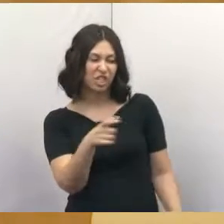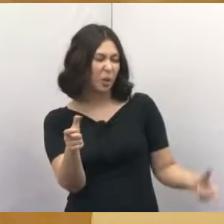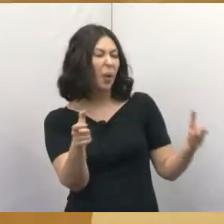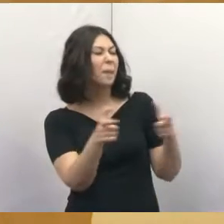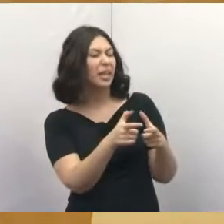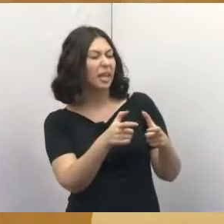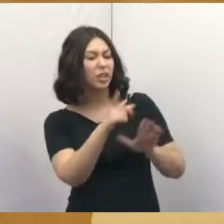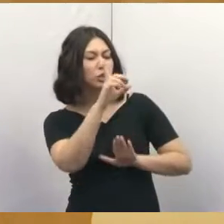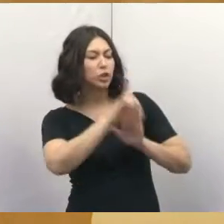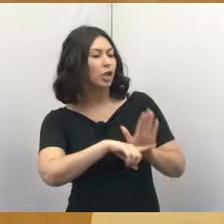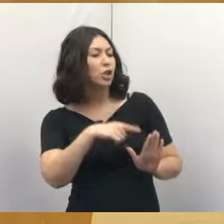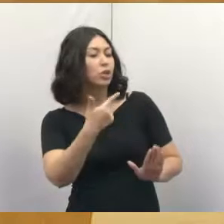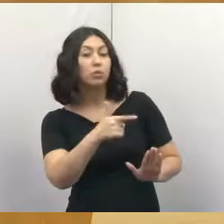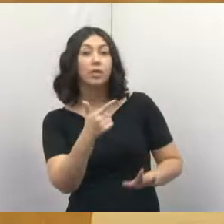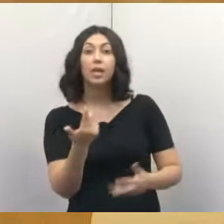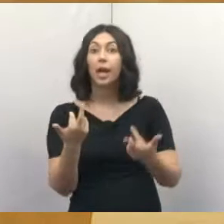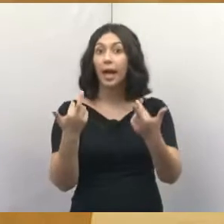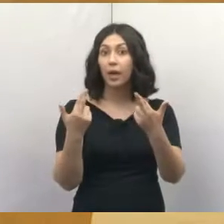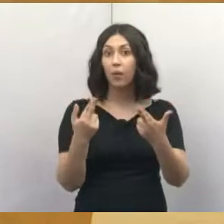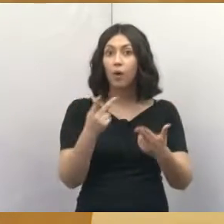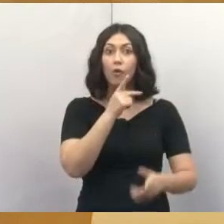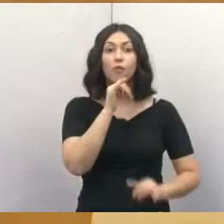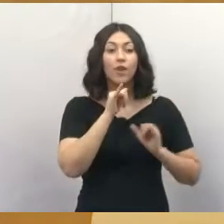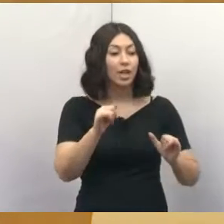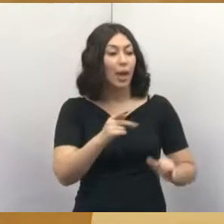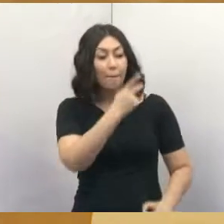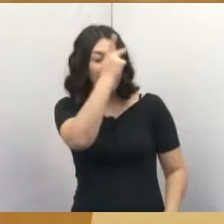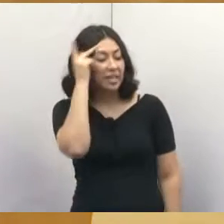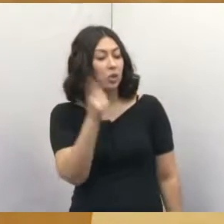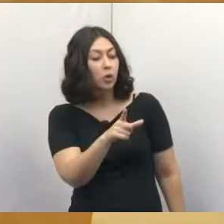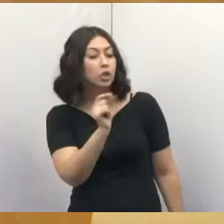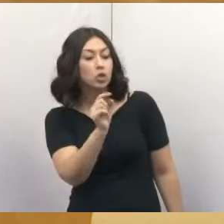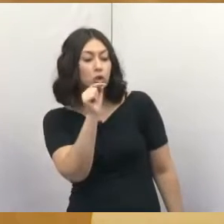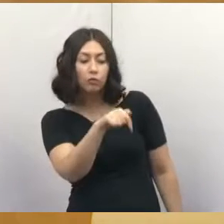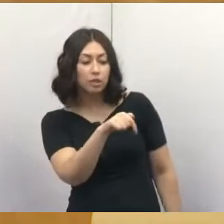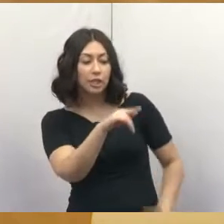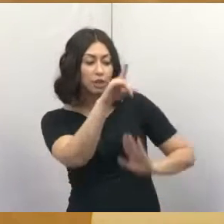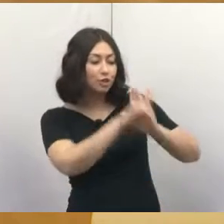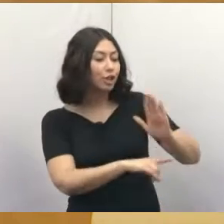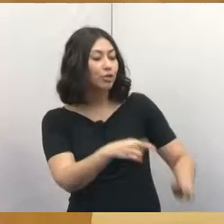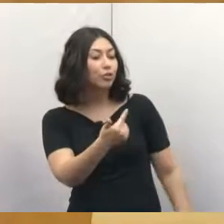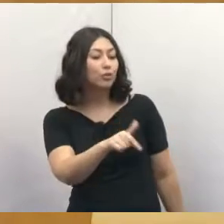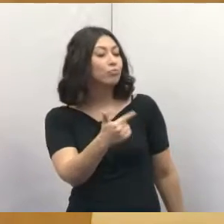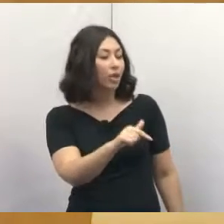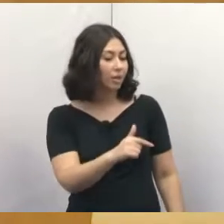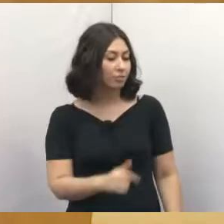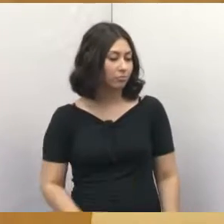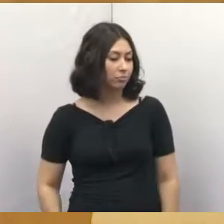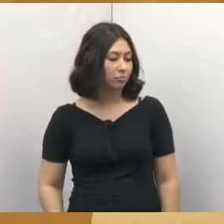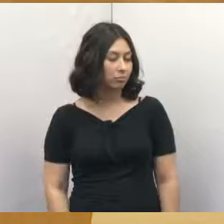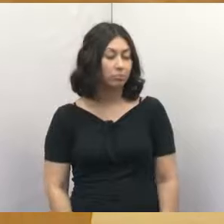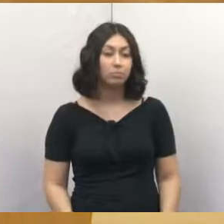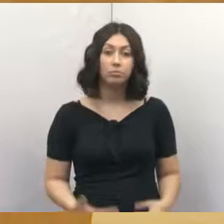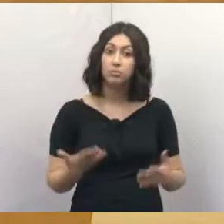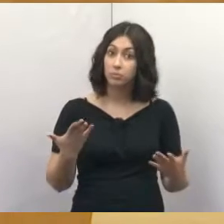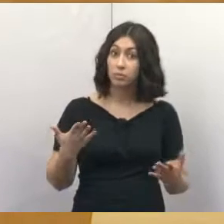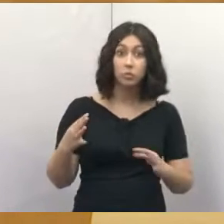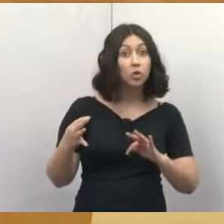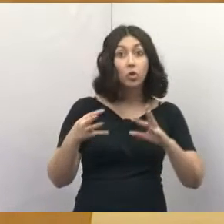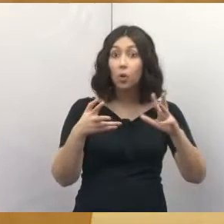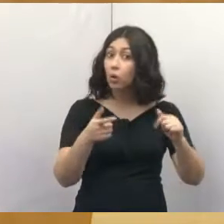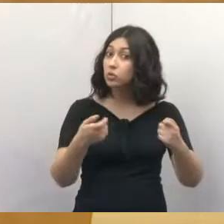é negar o direito das pessoas que não concordam com a maioria, mas que precisam